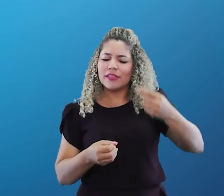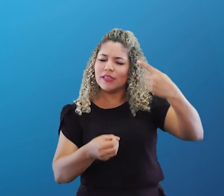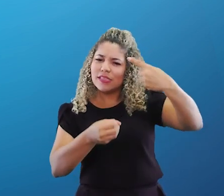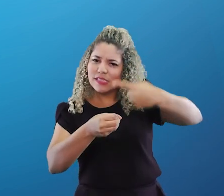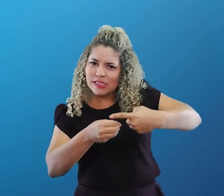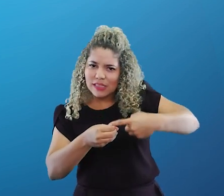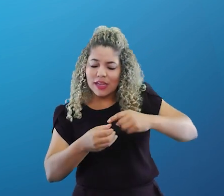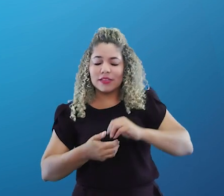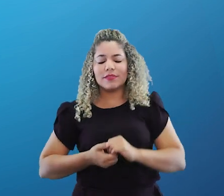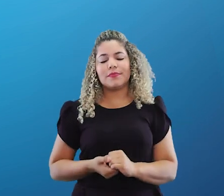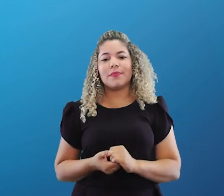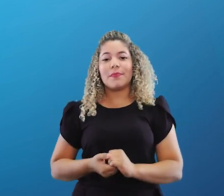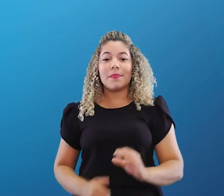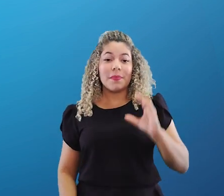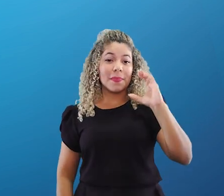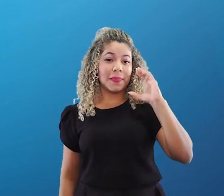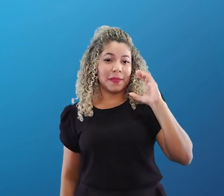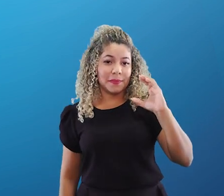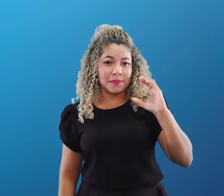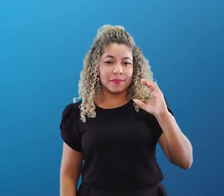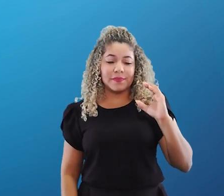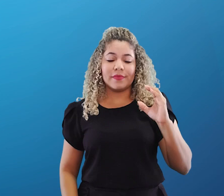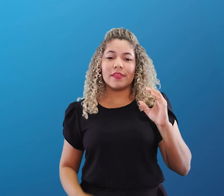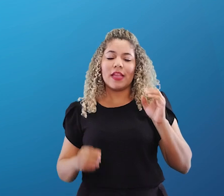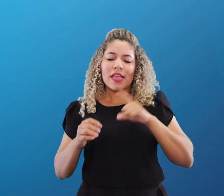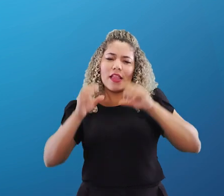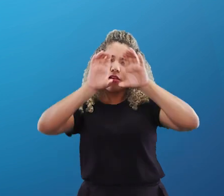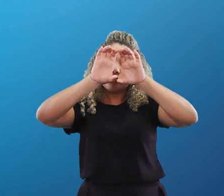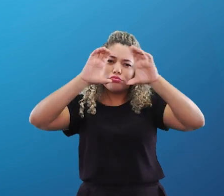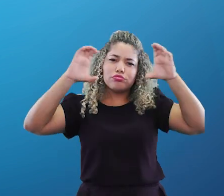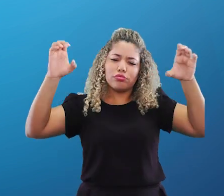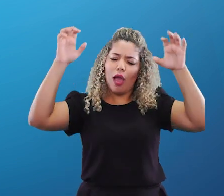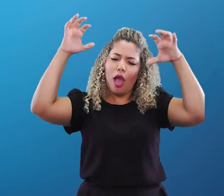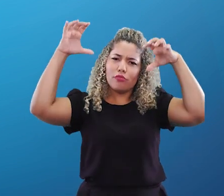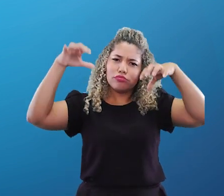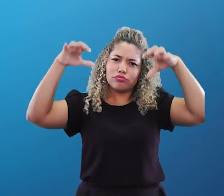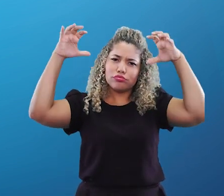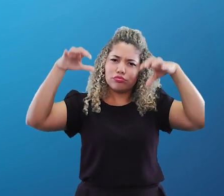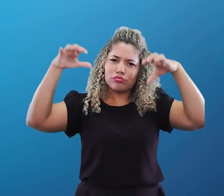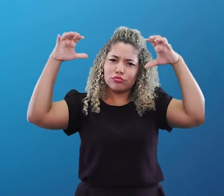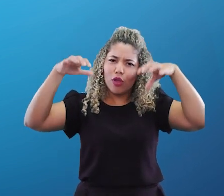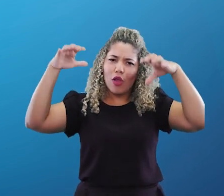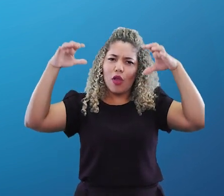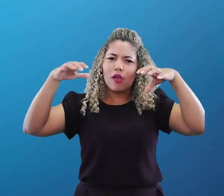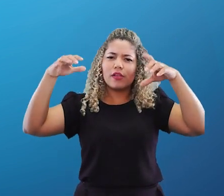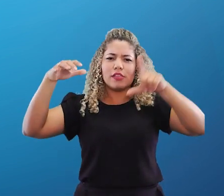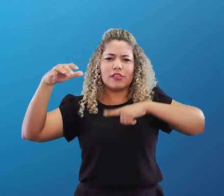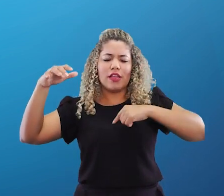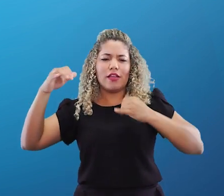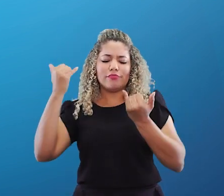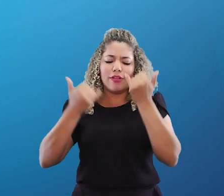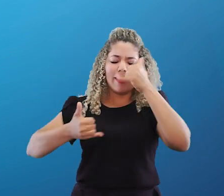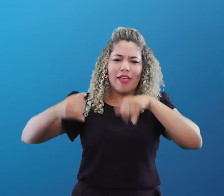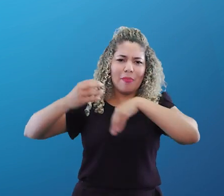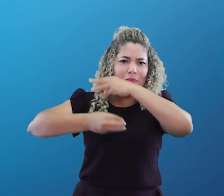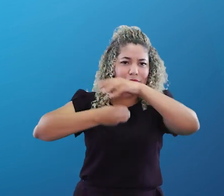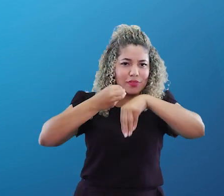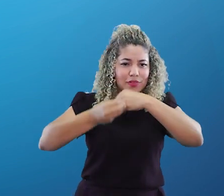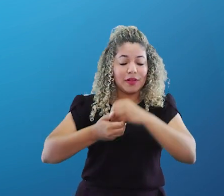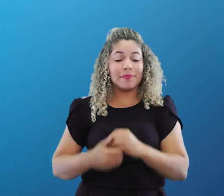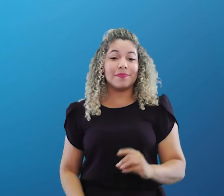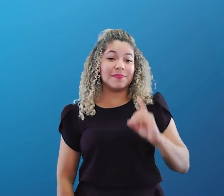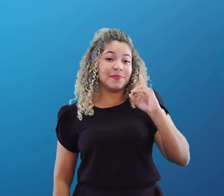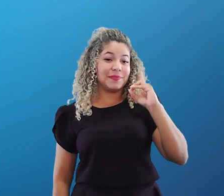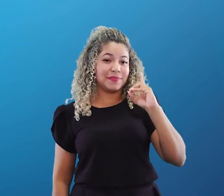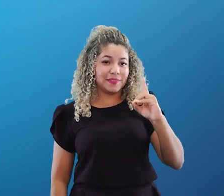cidades. Letra C. A formação de nuvens de chuvas com elevados índices de compostos químicos diversos. Ou